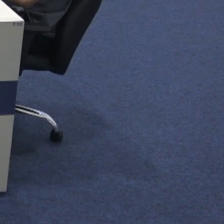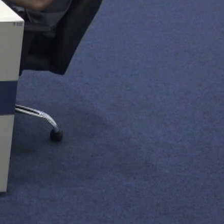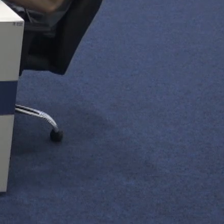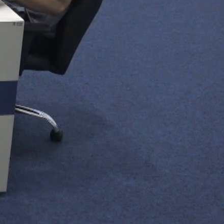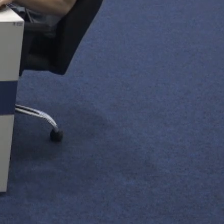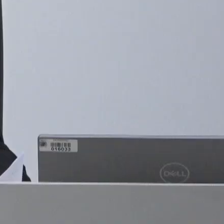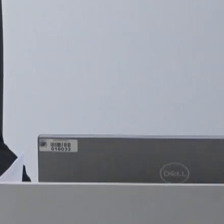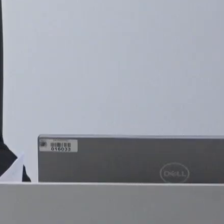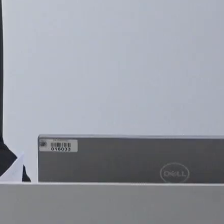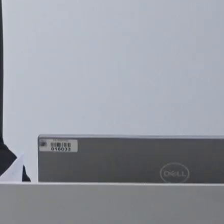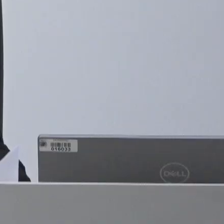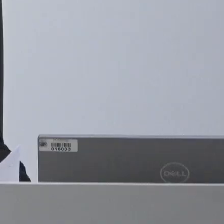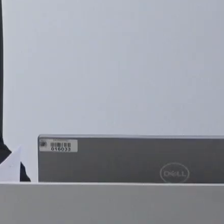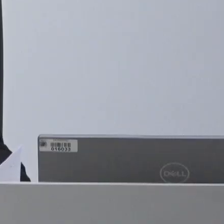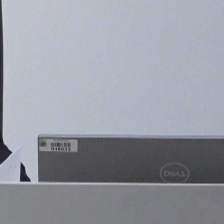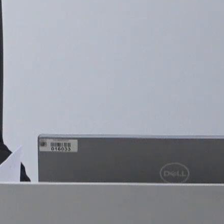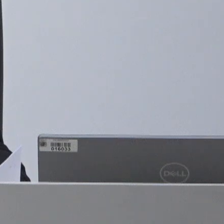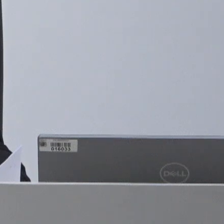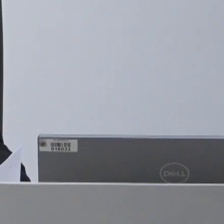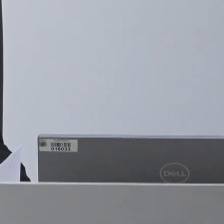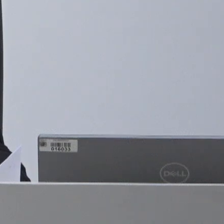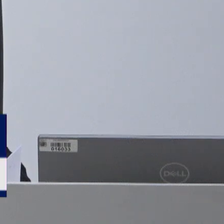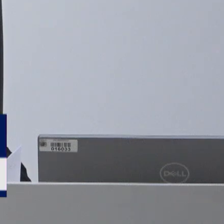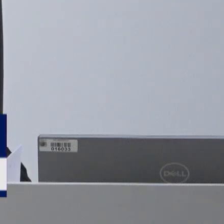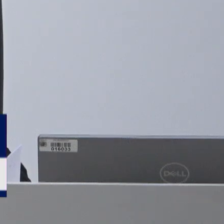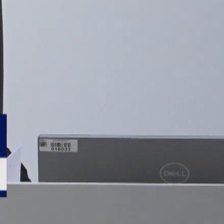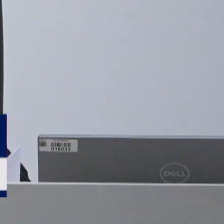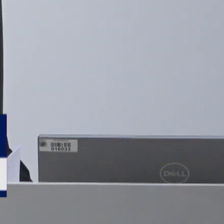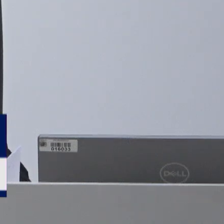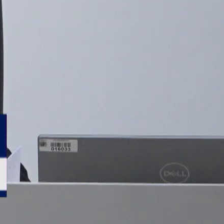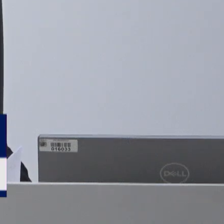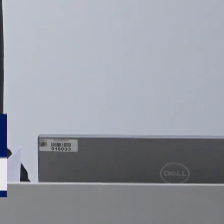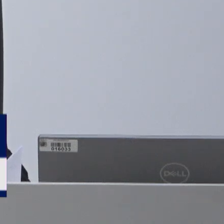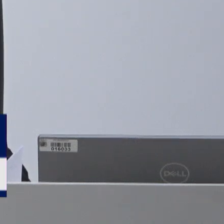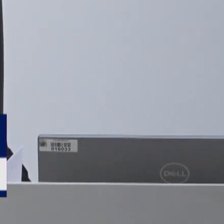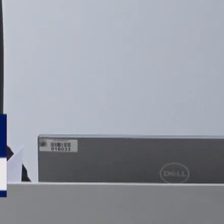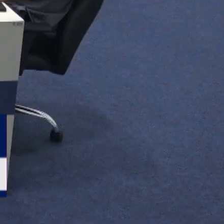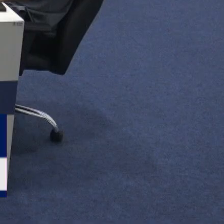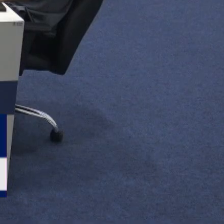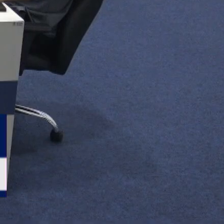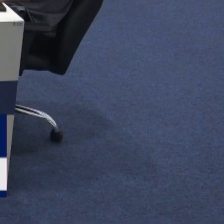O vereador José Luiz Nunes para fazer verificação de presença.